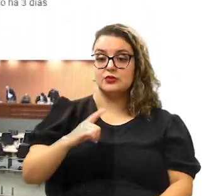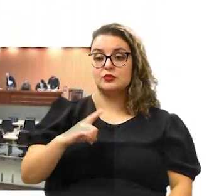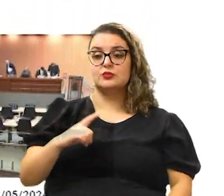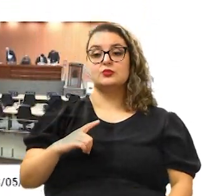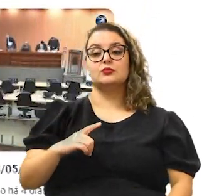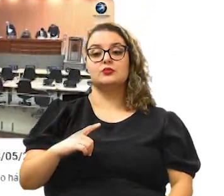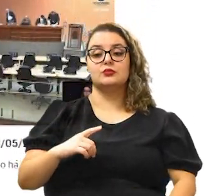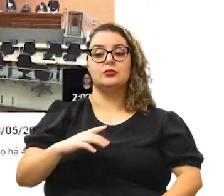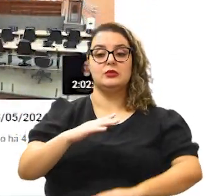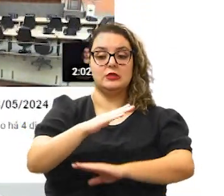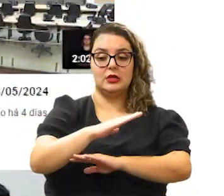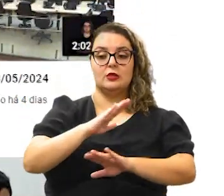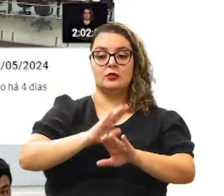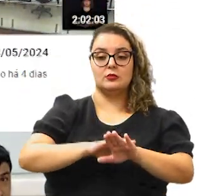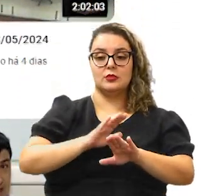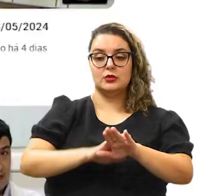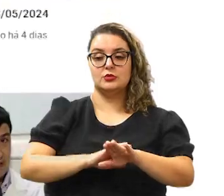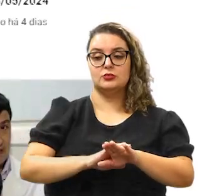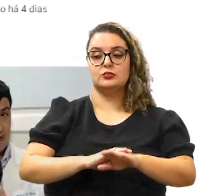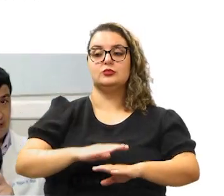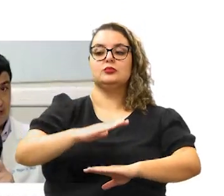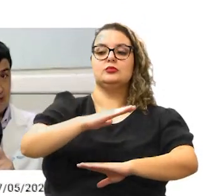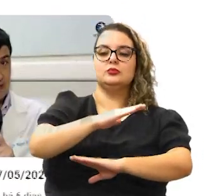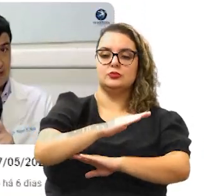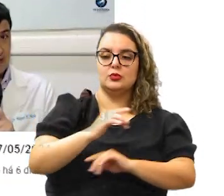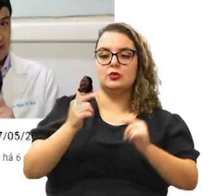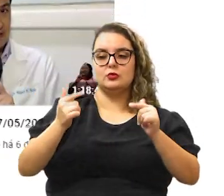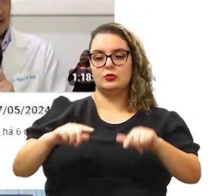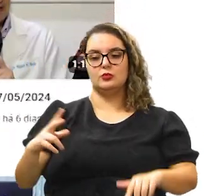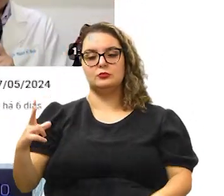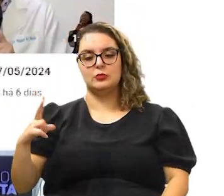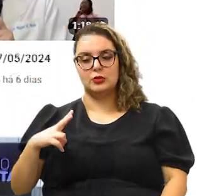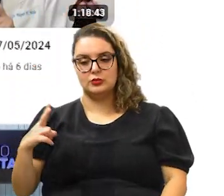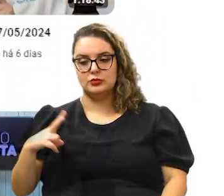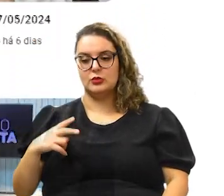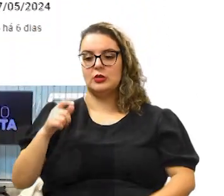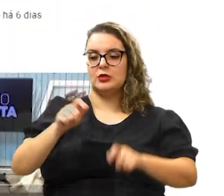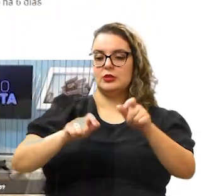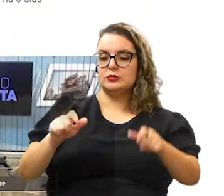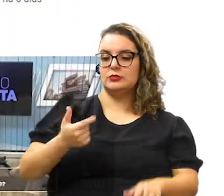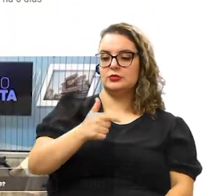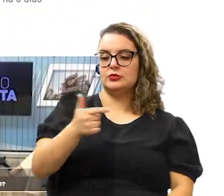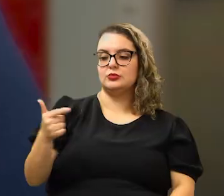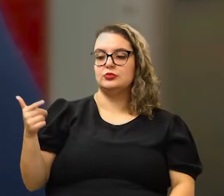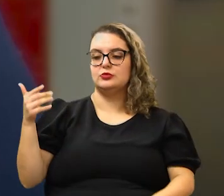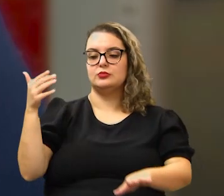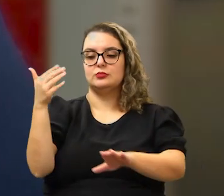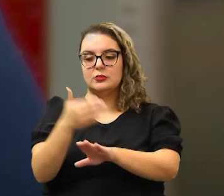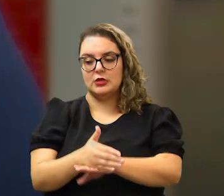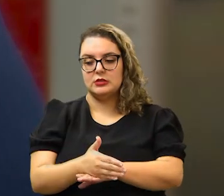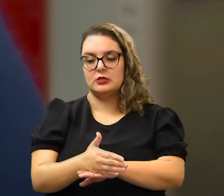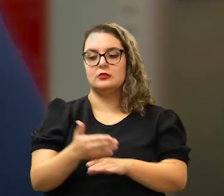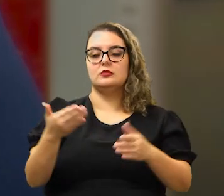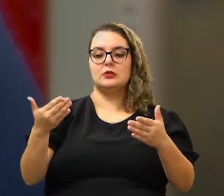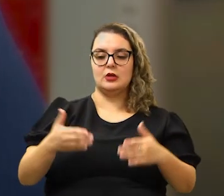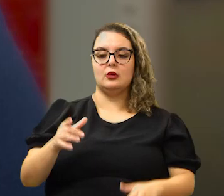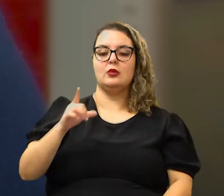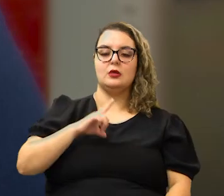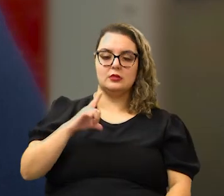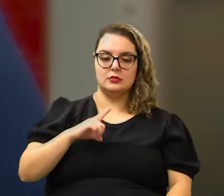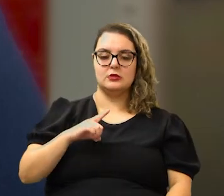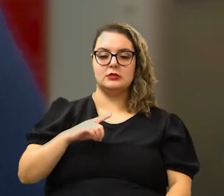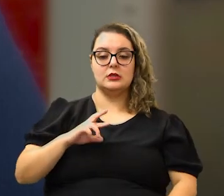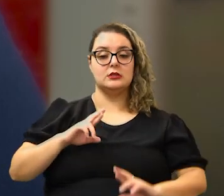as pessoas não tinham tanto acesso, e agora a gente tem esse contraste, né? Onde você estiver, você pode participar através do